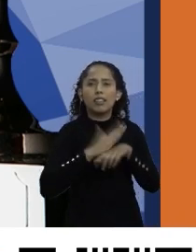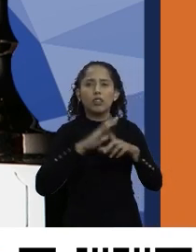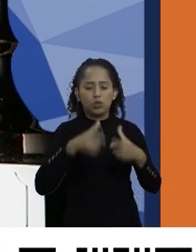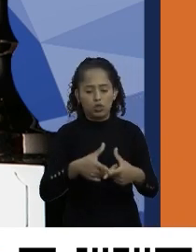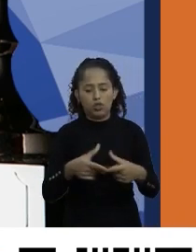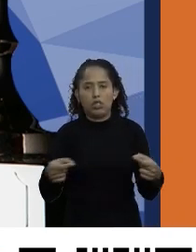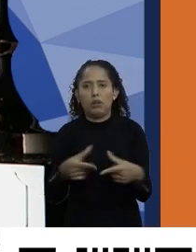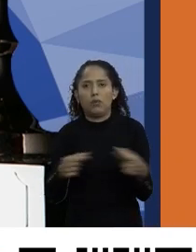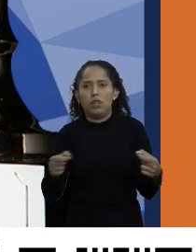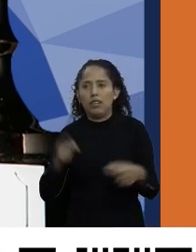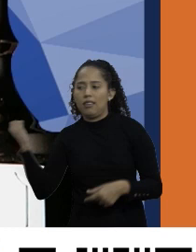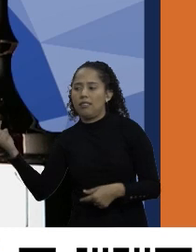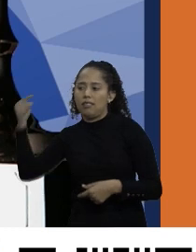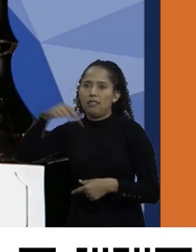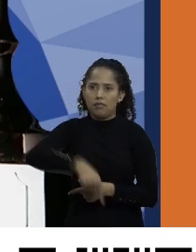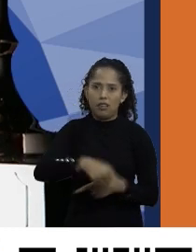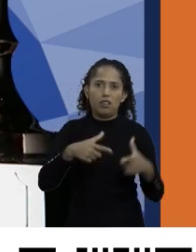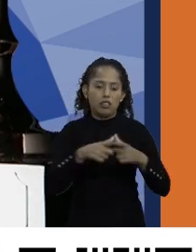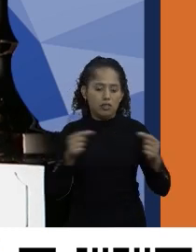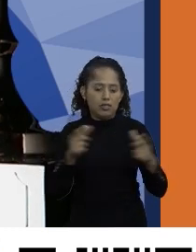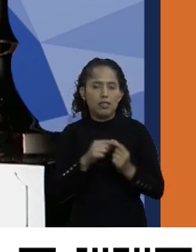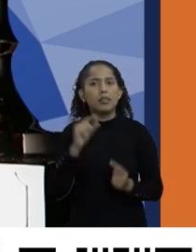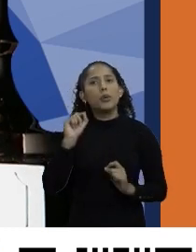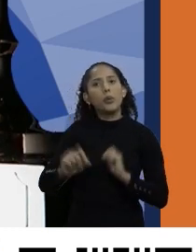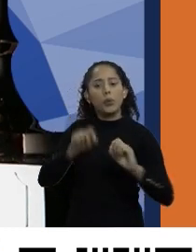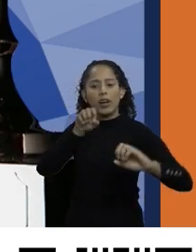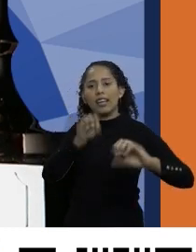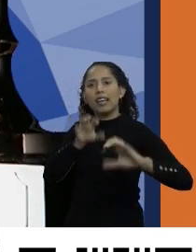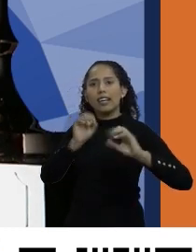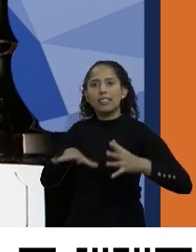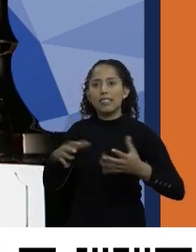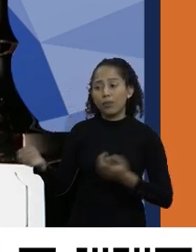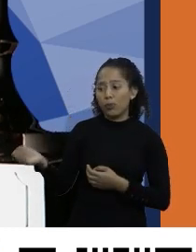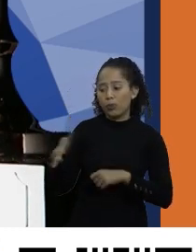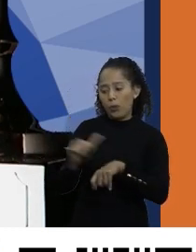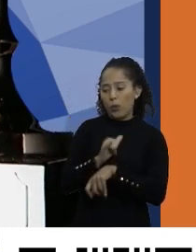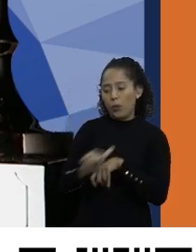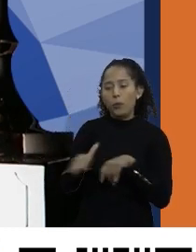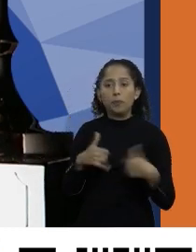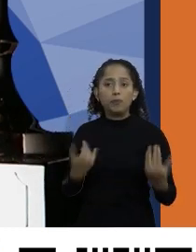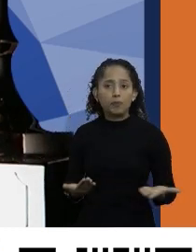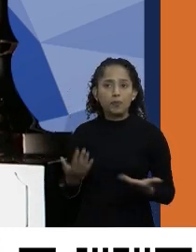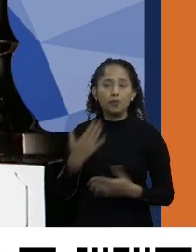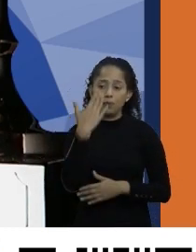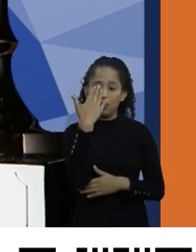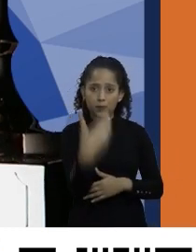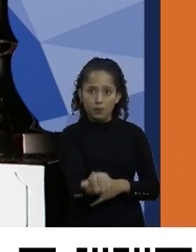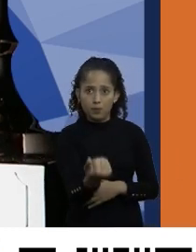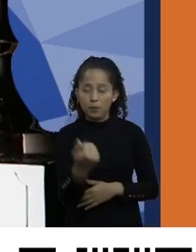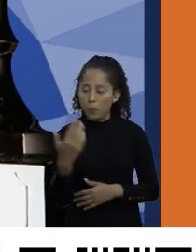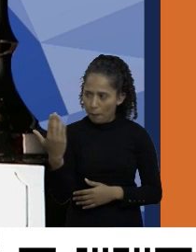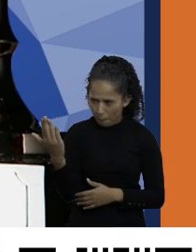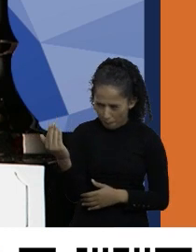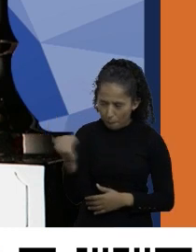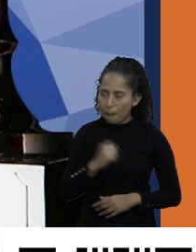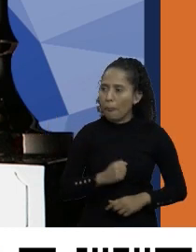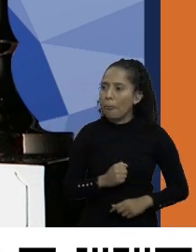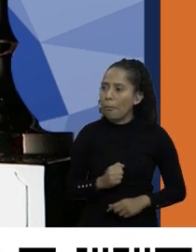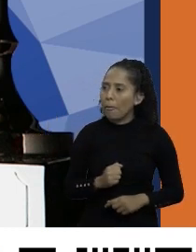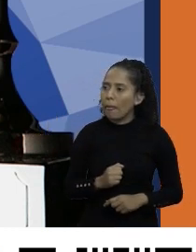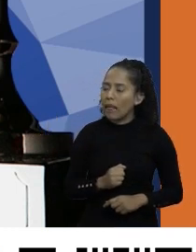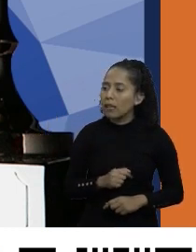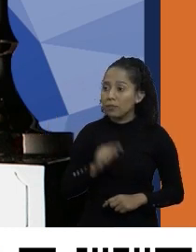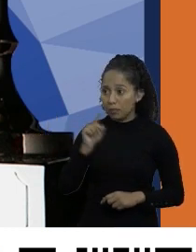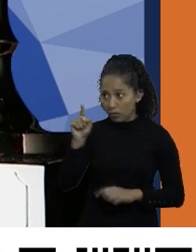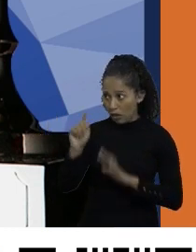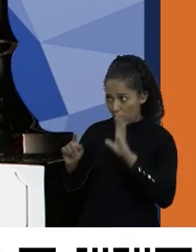Ele tinha vindo do Japão para ensinar justamente novas técnicas. E aí ele me chama no canto e fala, Giovanni,